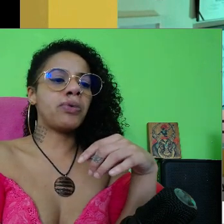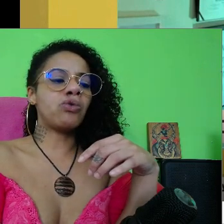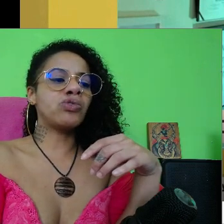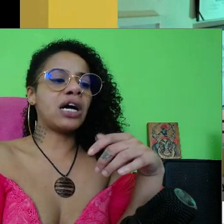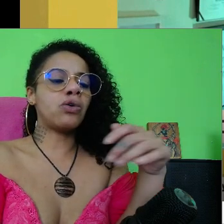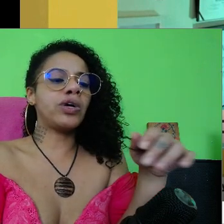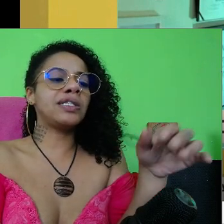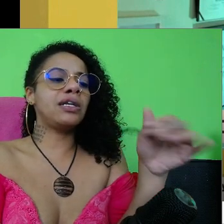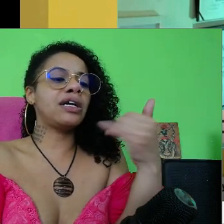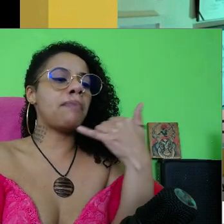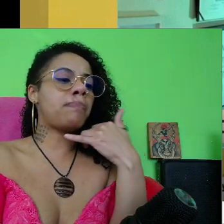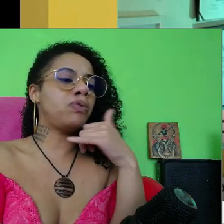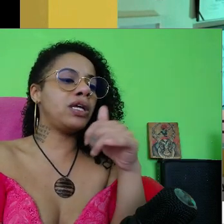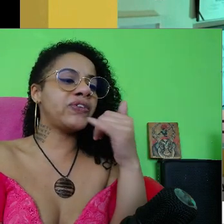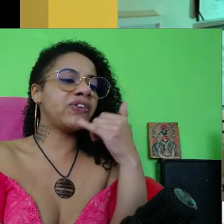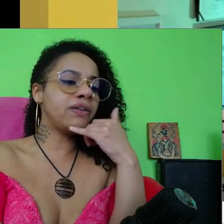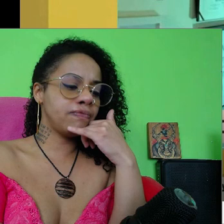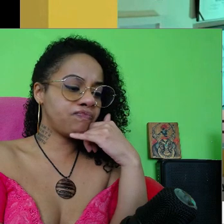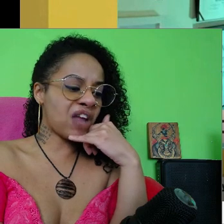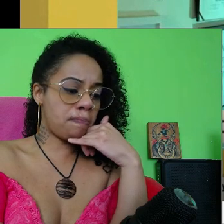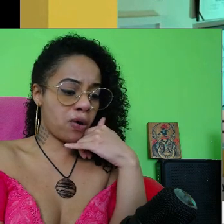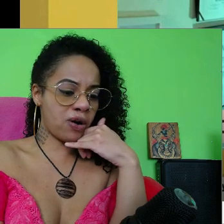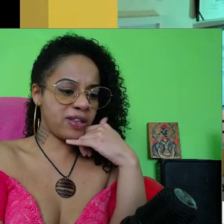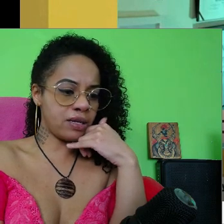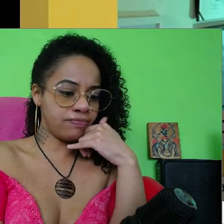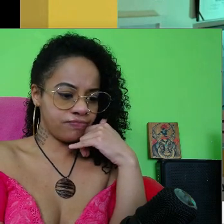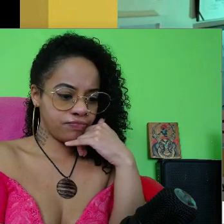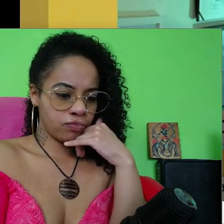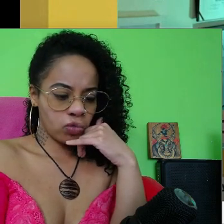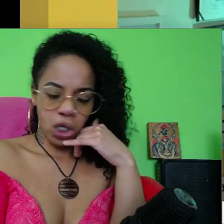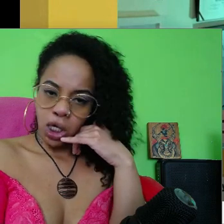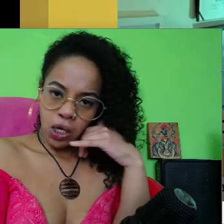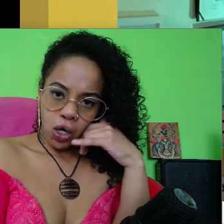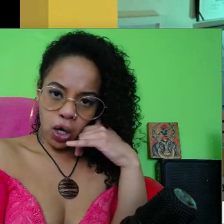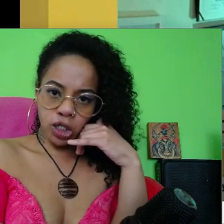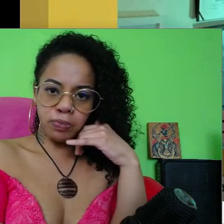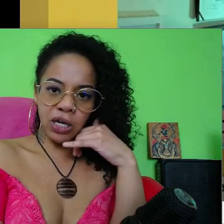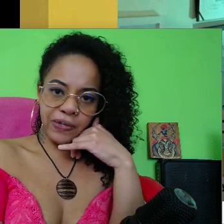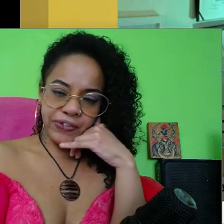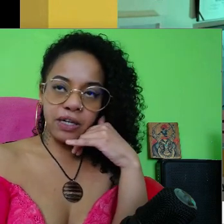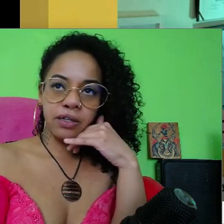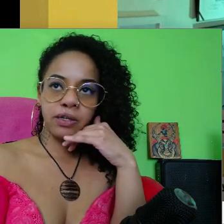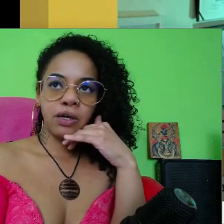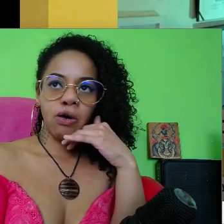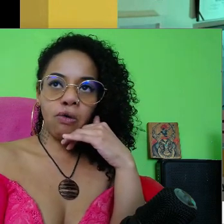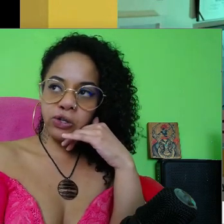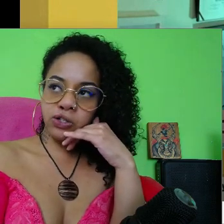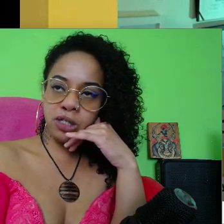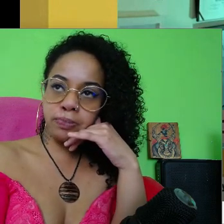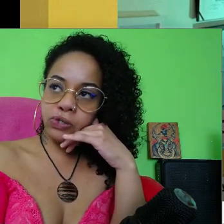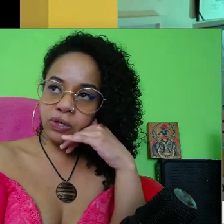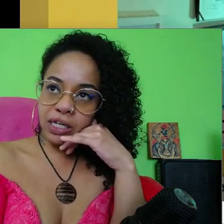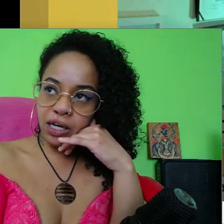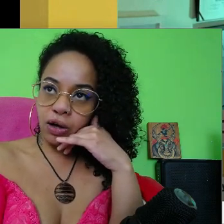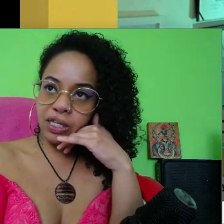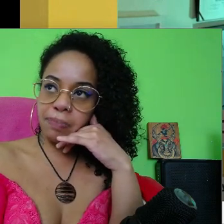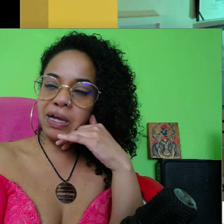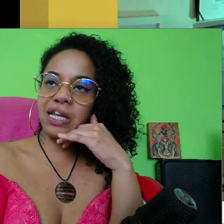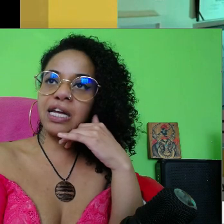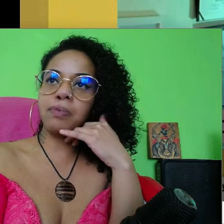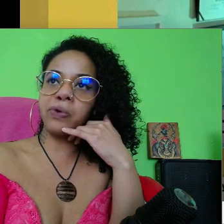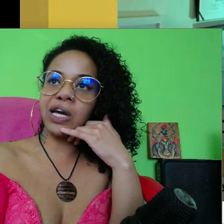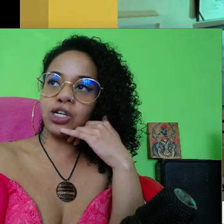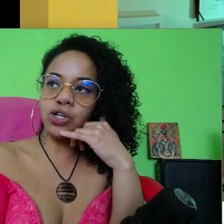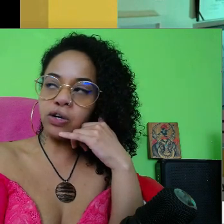eu queria procurar coisa liguei para a polícia na porta os polícia o moço Me expulsou aqui ó